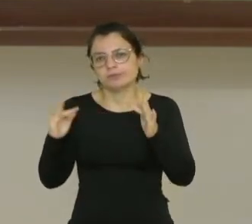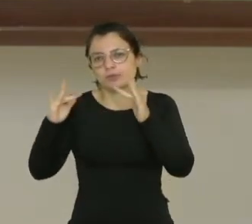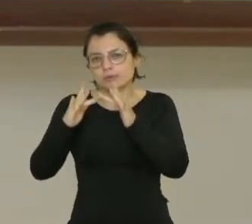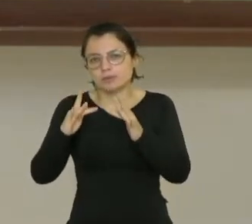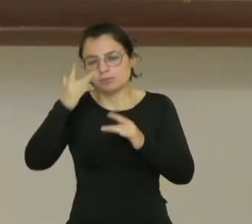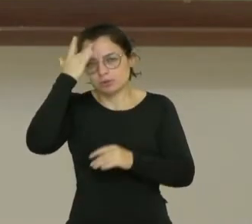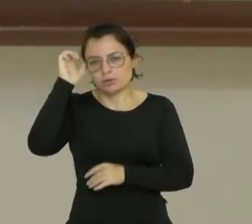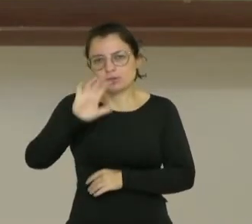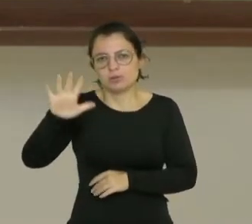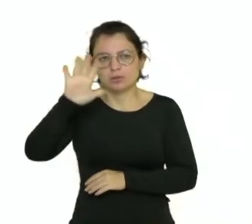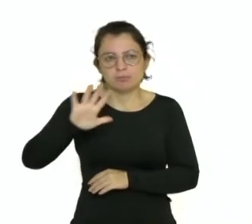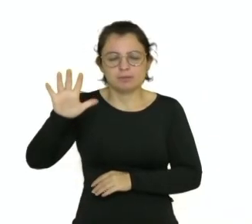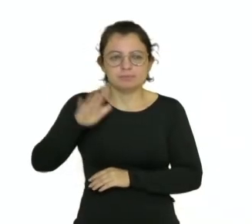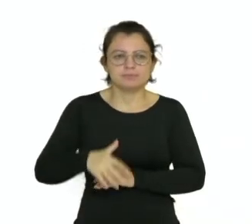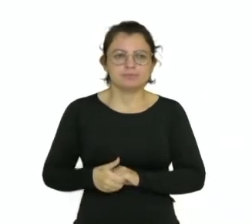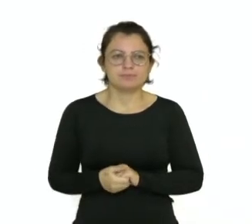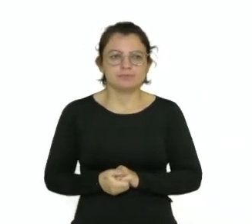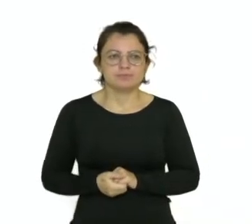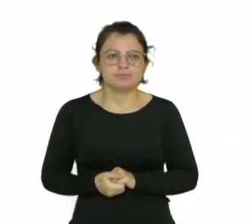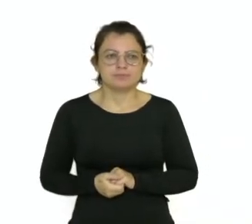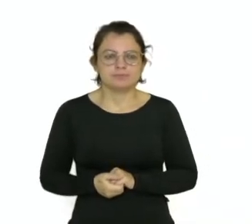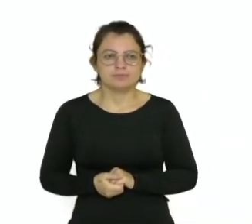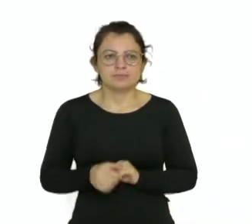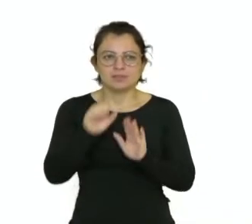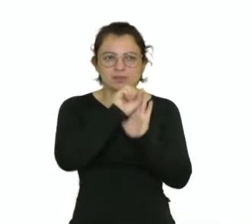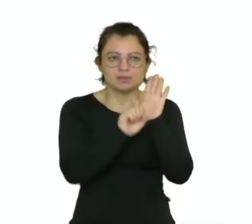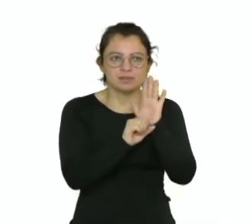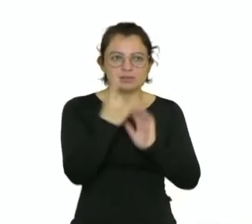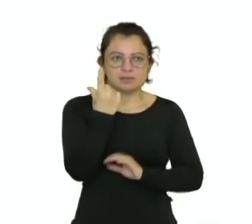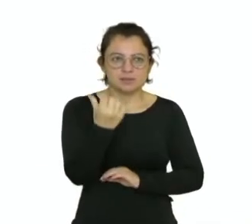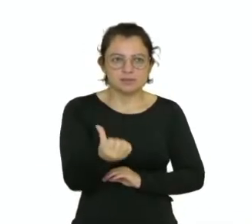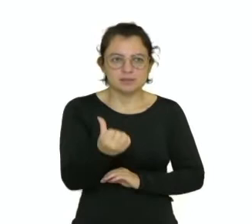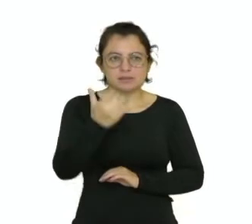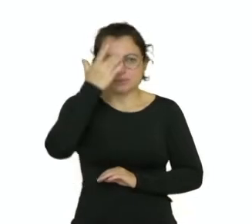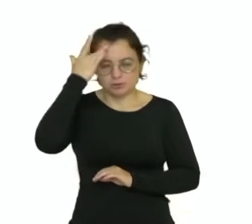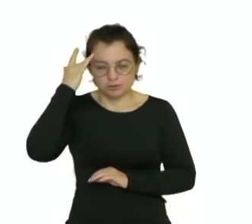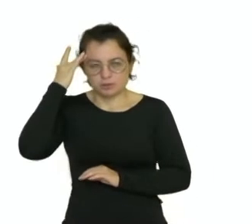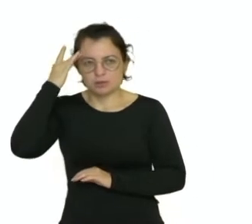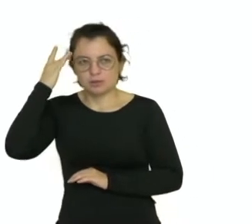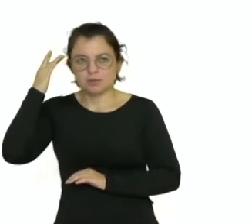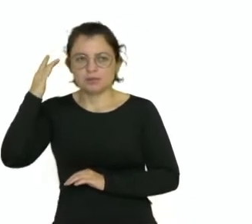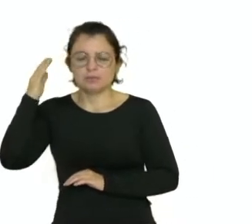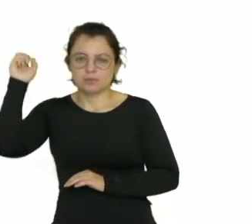tá? Então aqui, ó, no século XVI, os colonizadores chegaram no